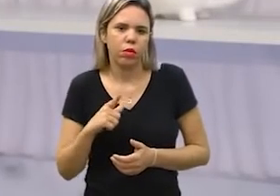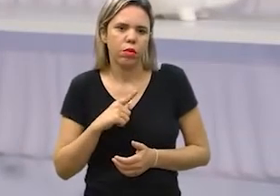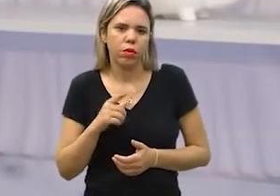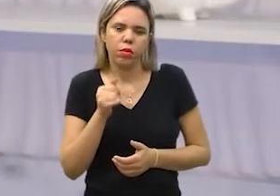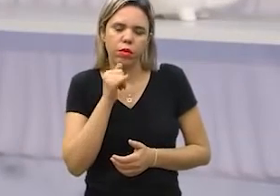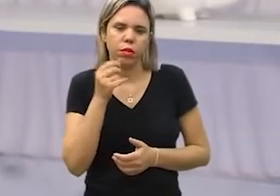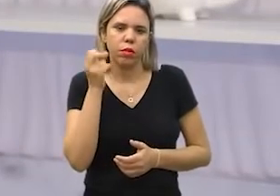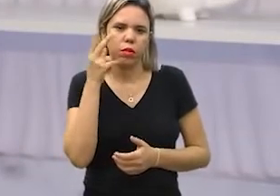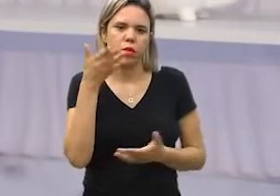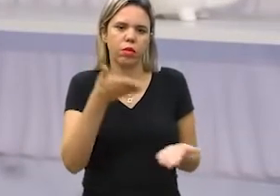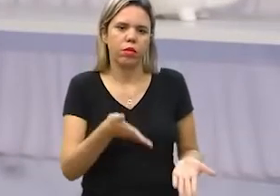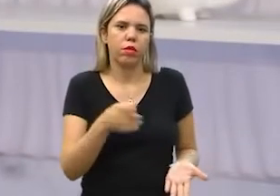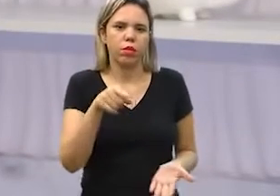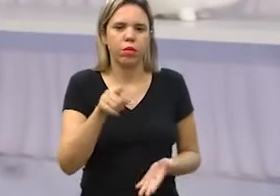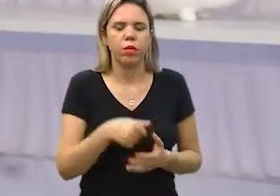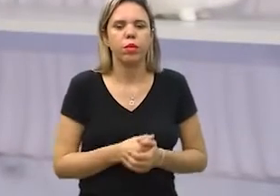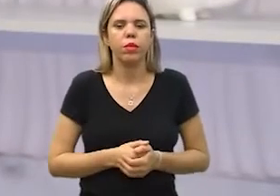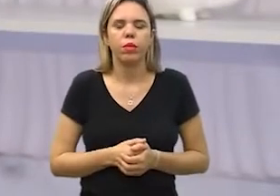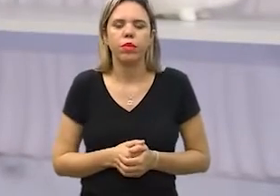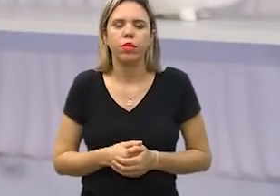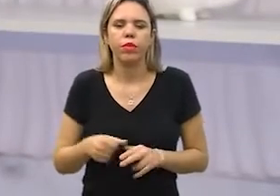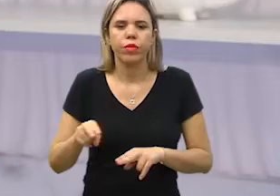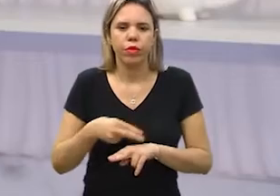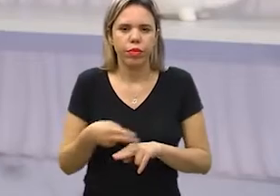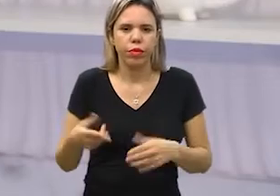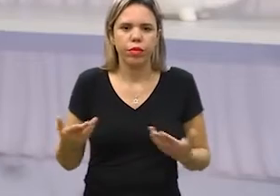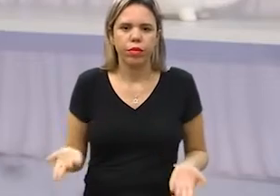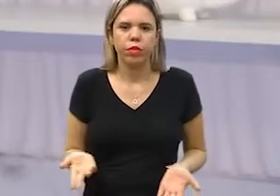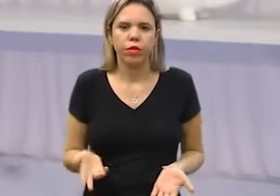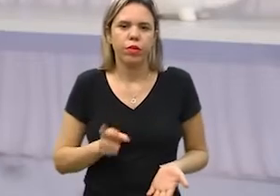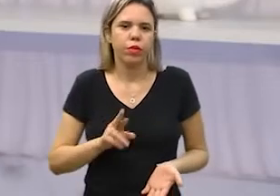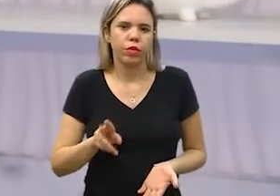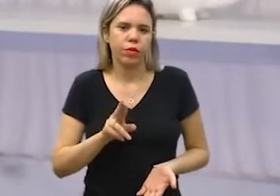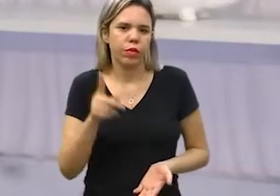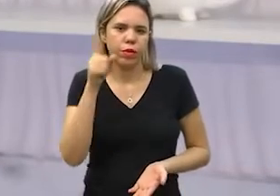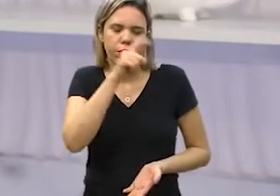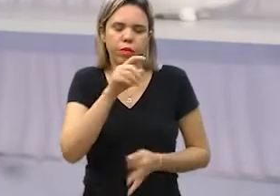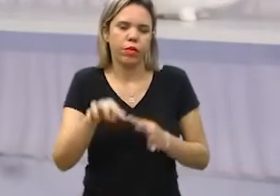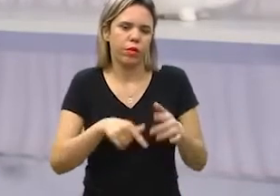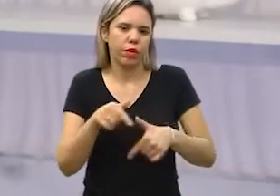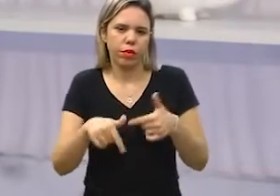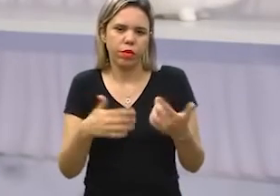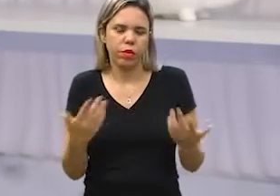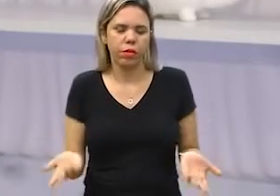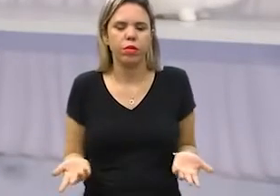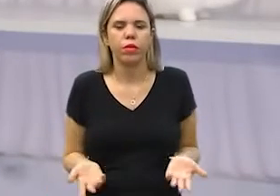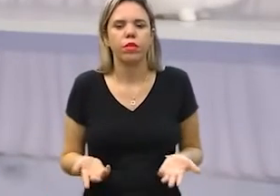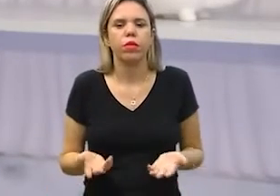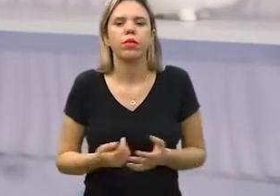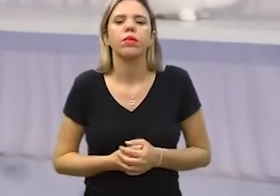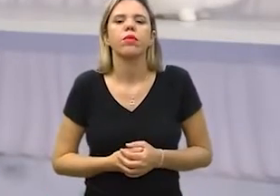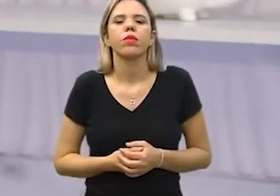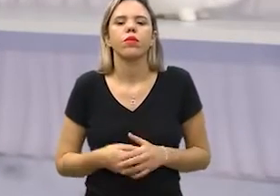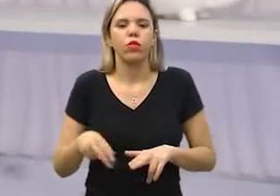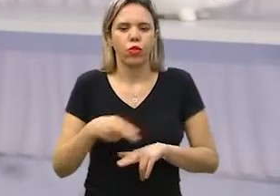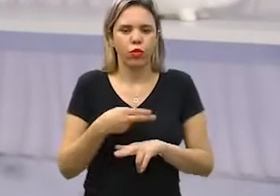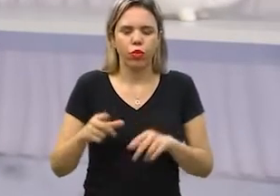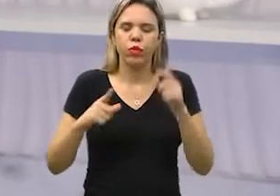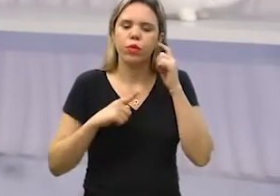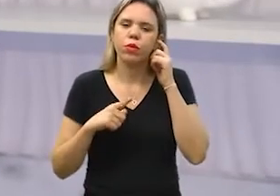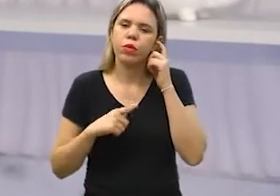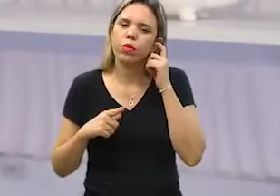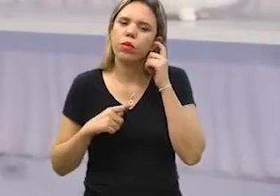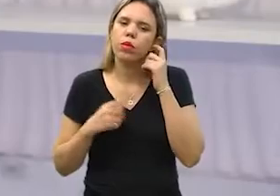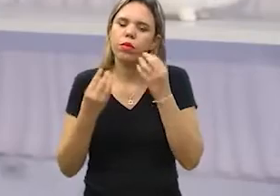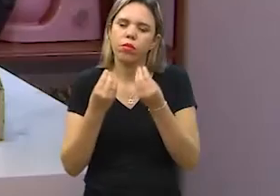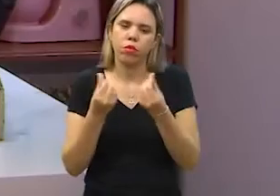do gato, né? Aquele que você... o chocolate, ele não é difícil de se trabalhar. Quando o chocolate tem que